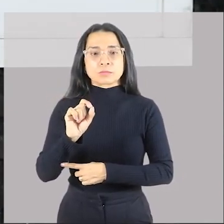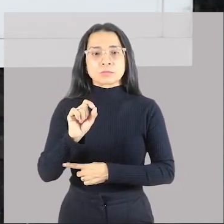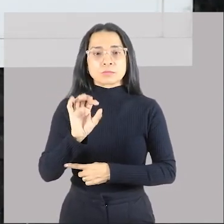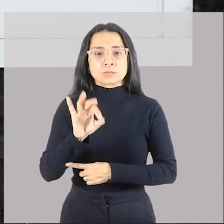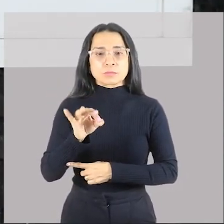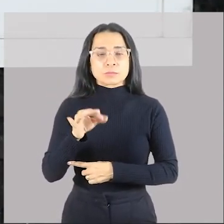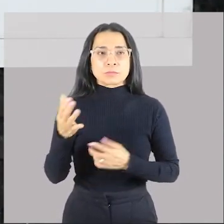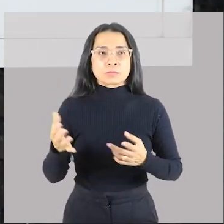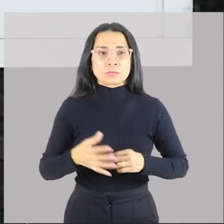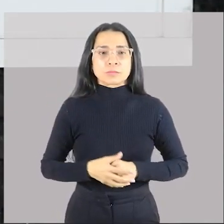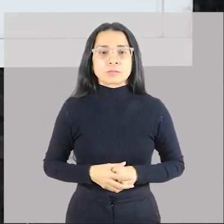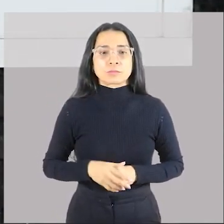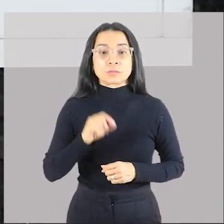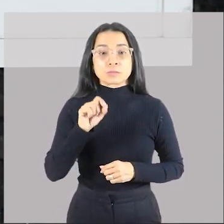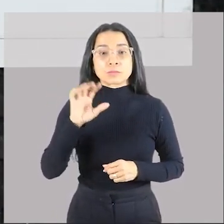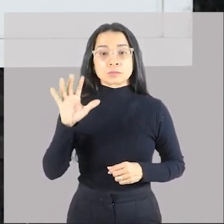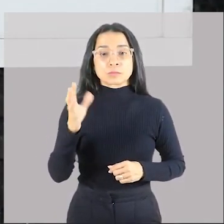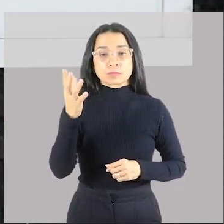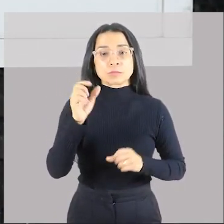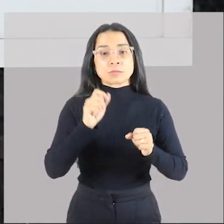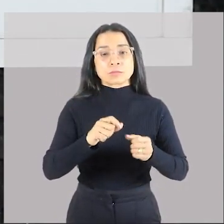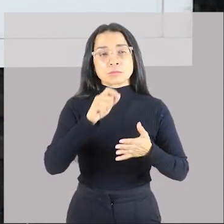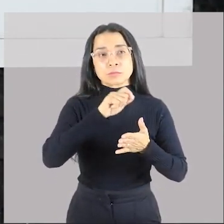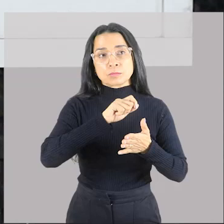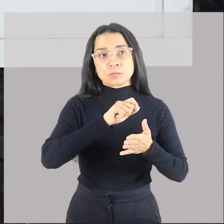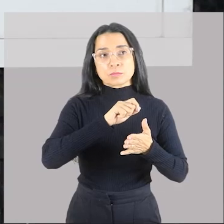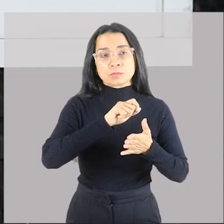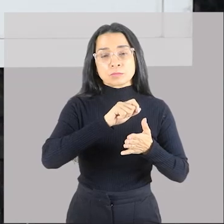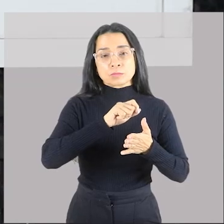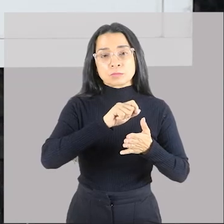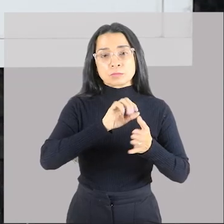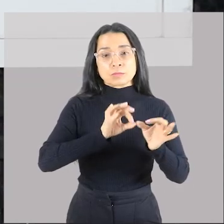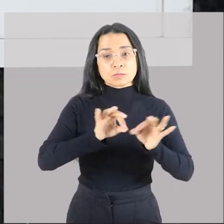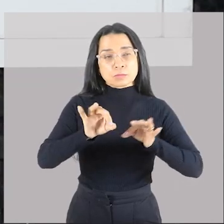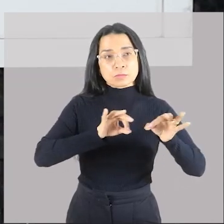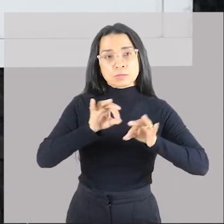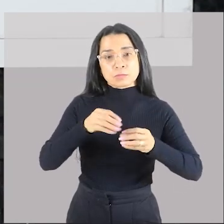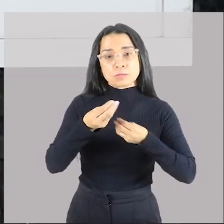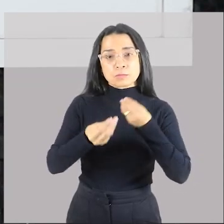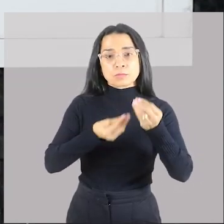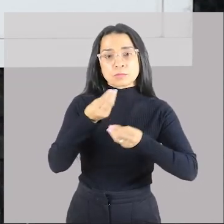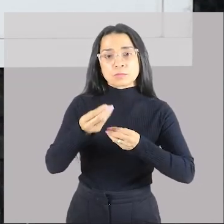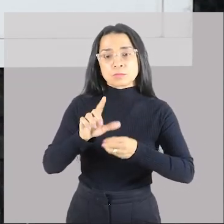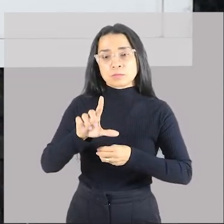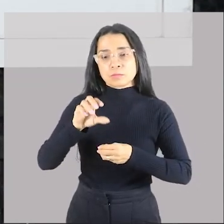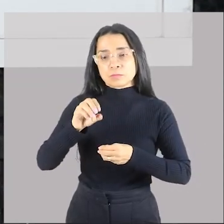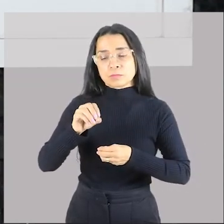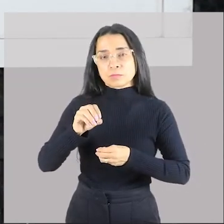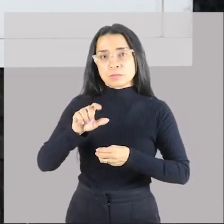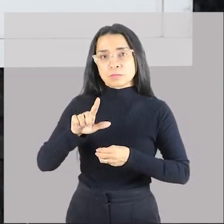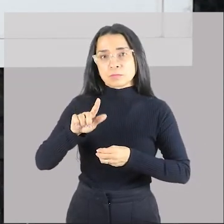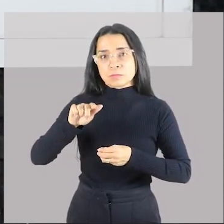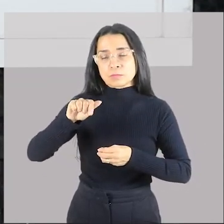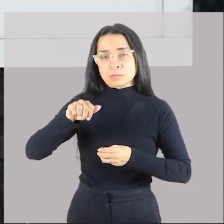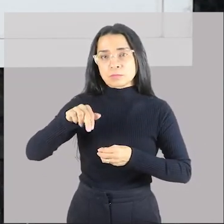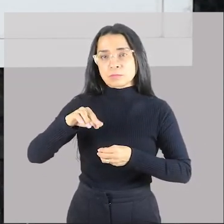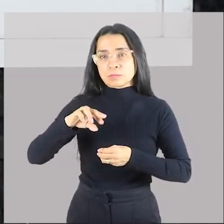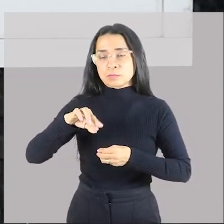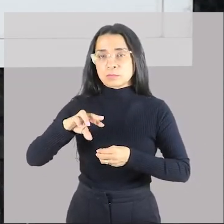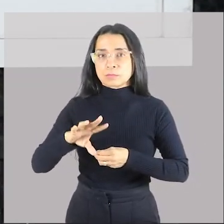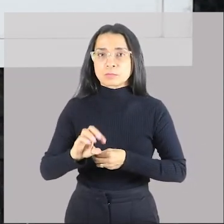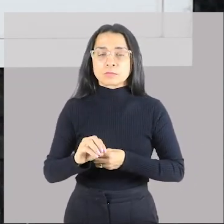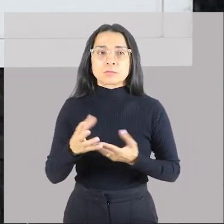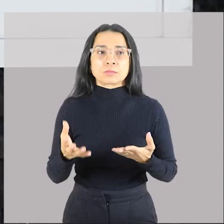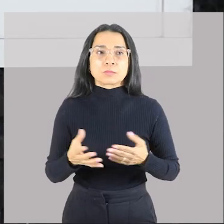Certo? O que acontece? Você pode escrever isso aqui na forma de logaritmo, né? O t é igual ao